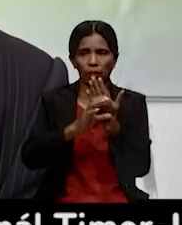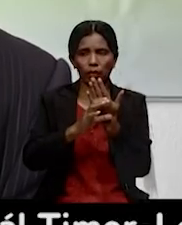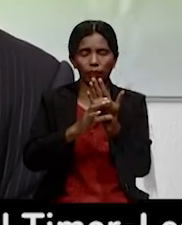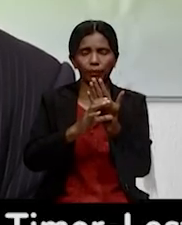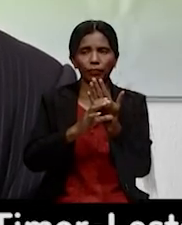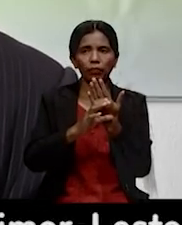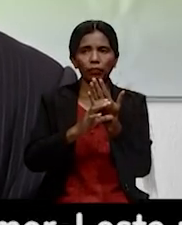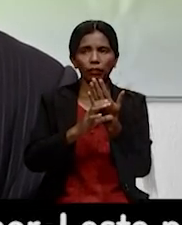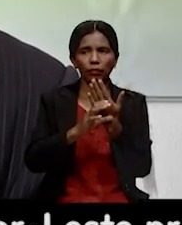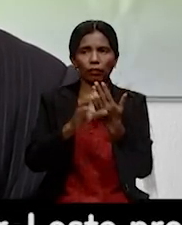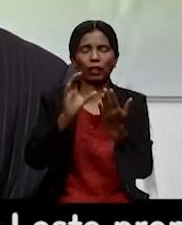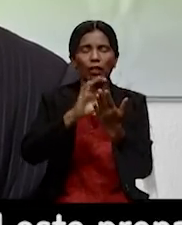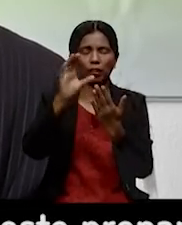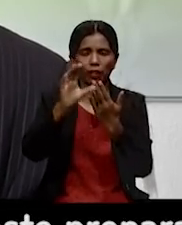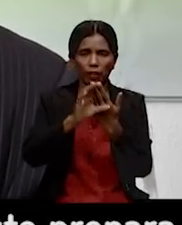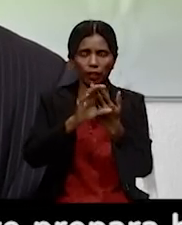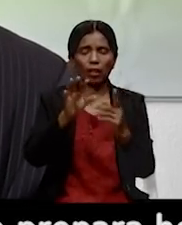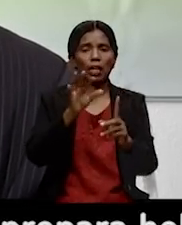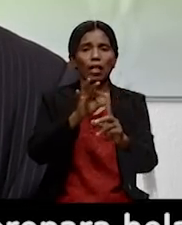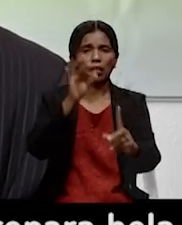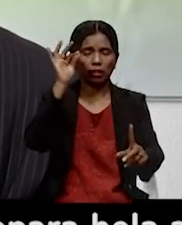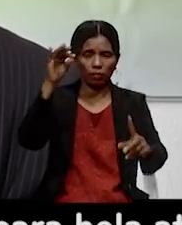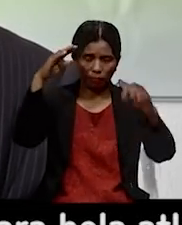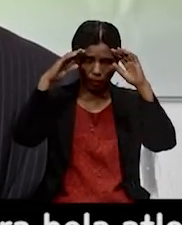kalendario ba eleison presidensial